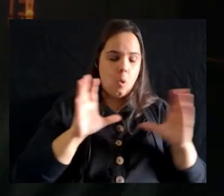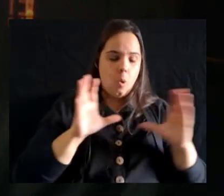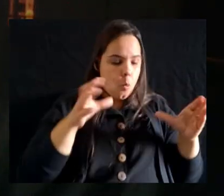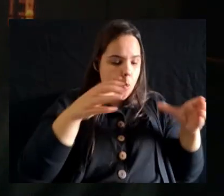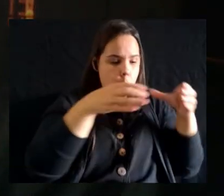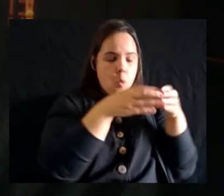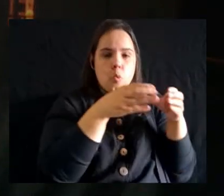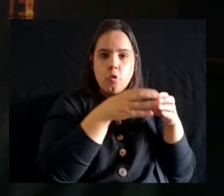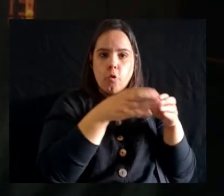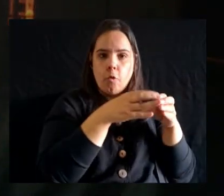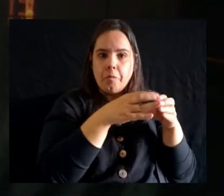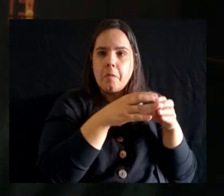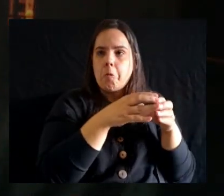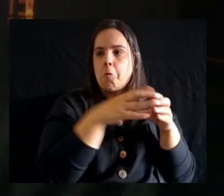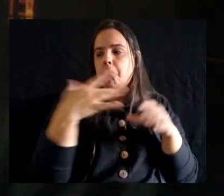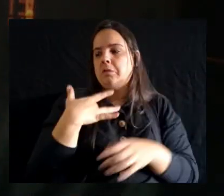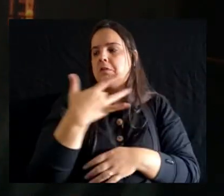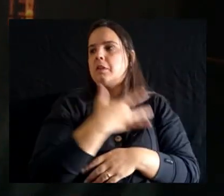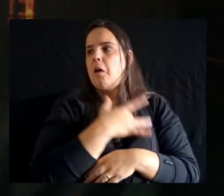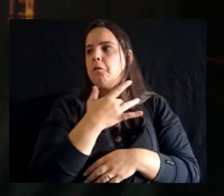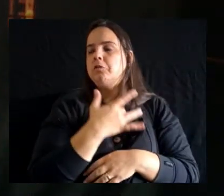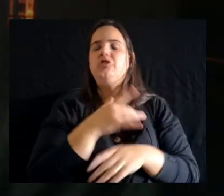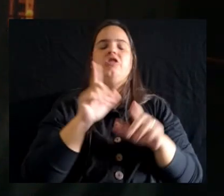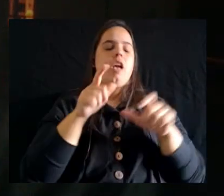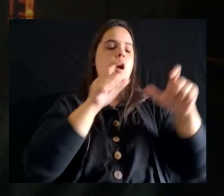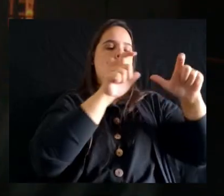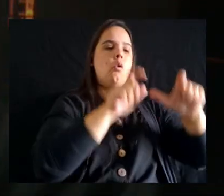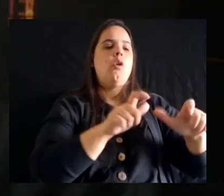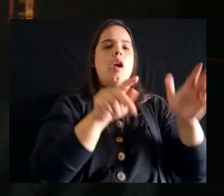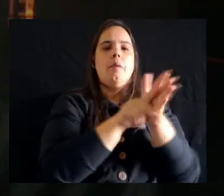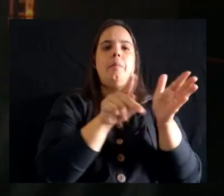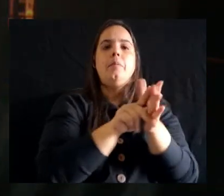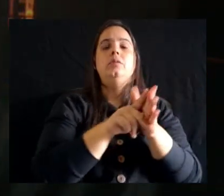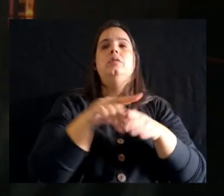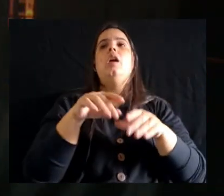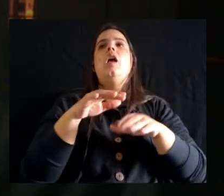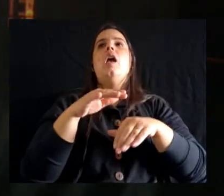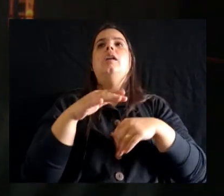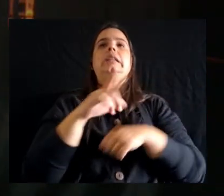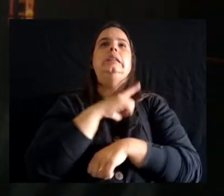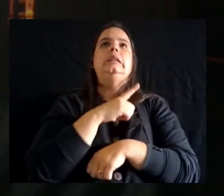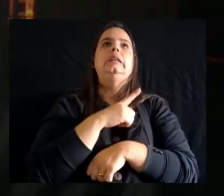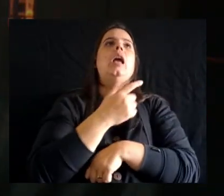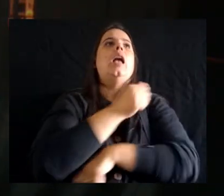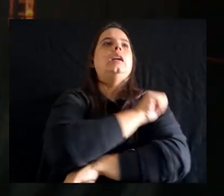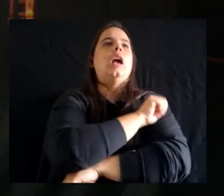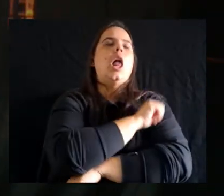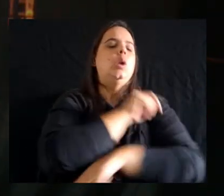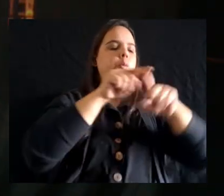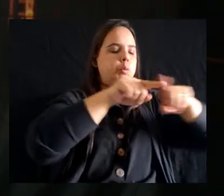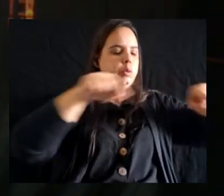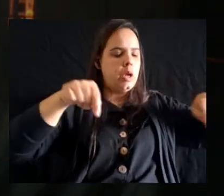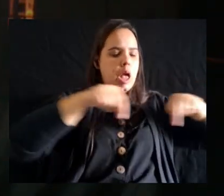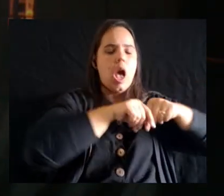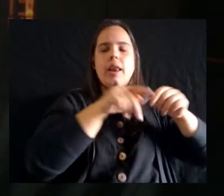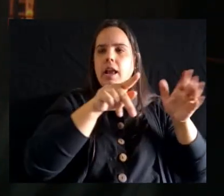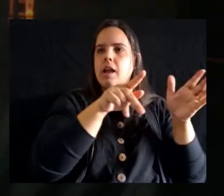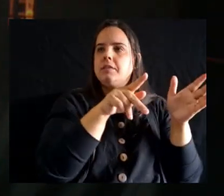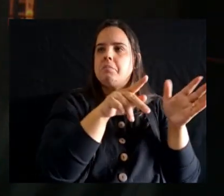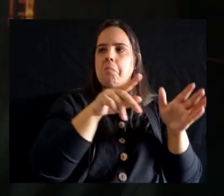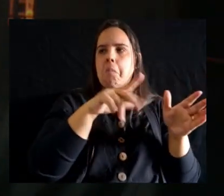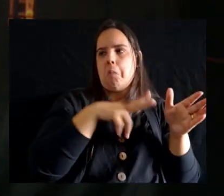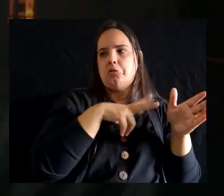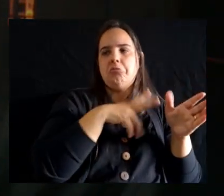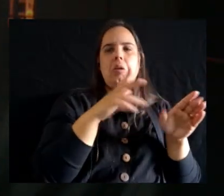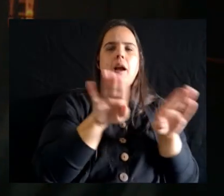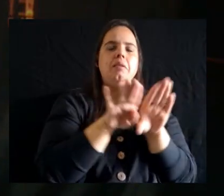né? São espaços pensados para o conforto dos alunos, áreas exclusivas, experiências personalizadas e até ambientes voltados